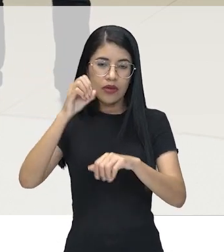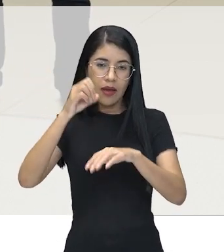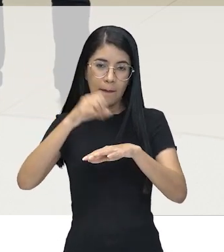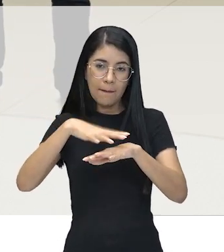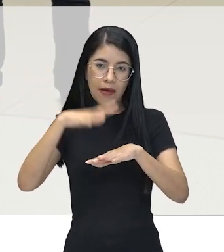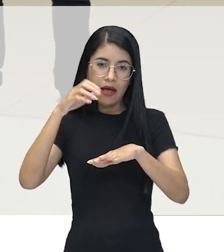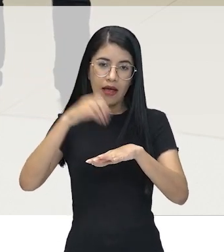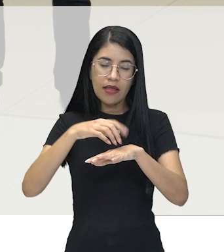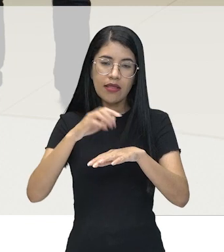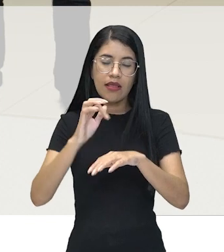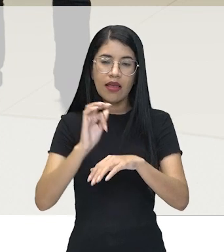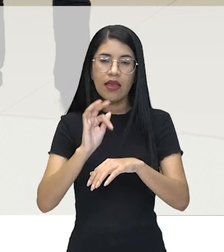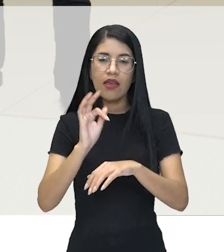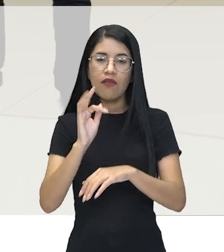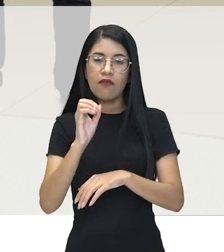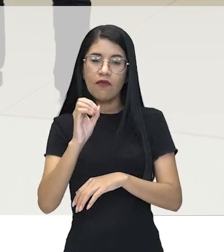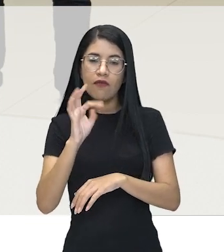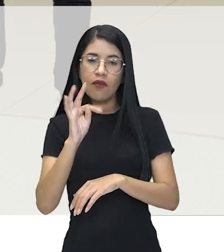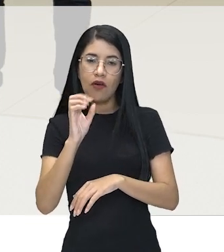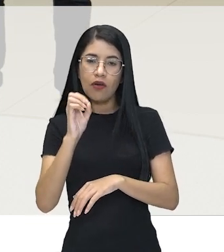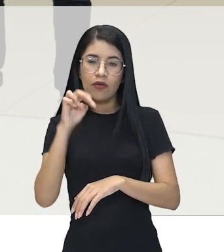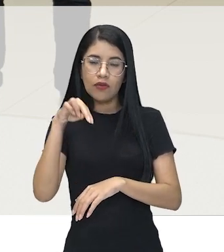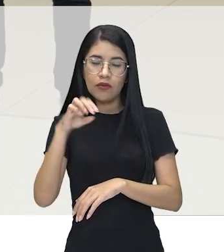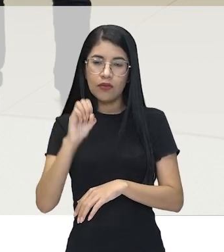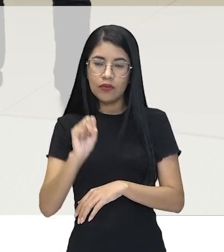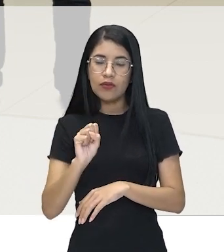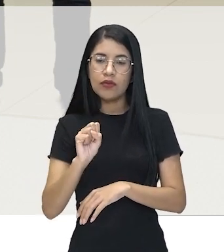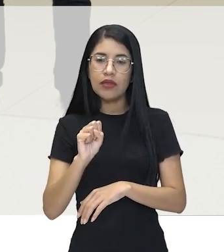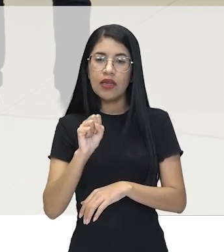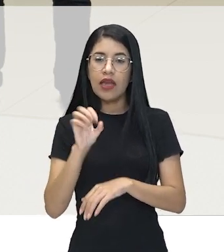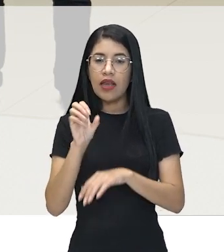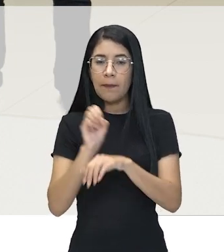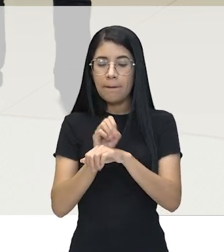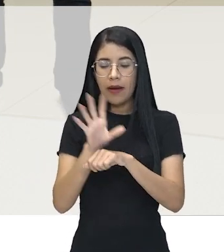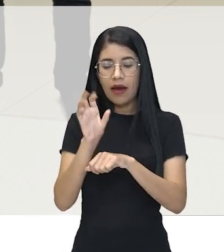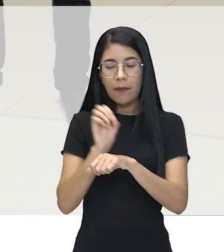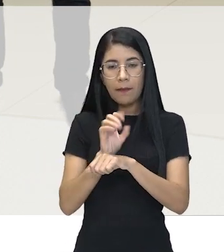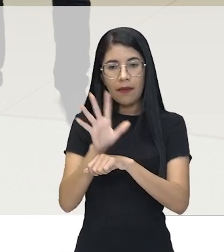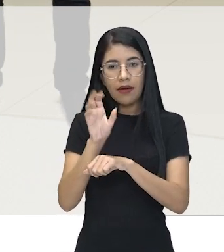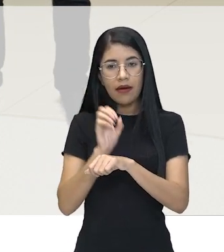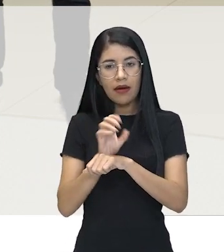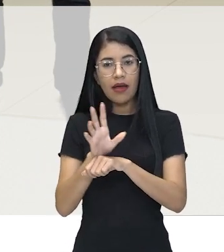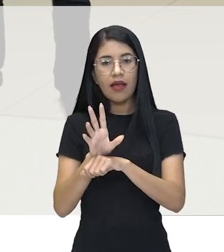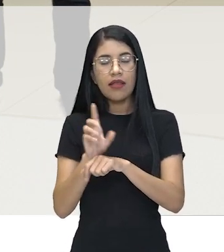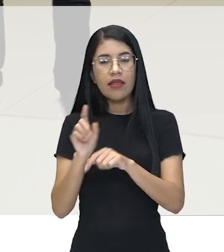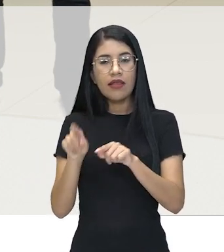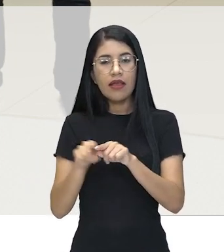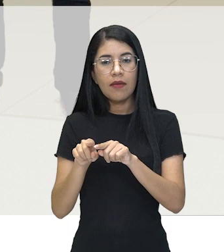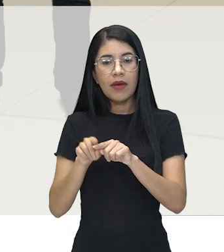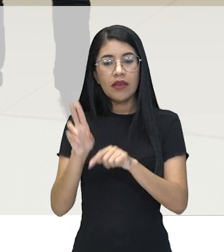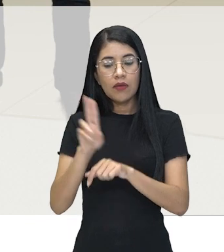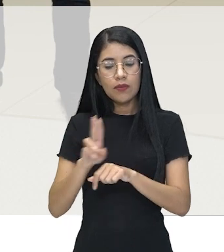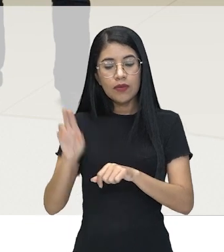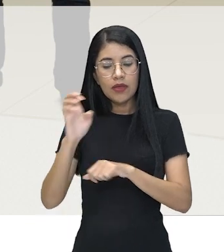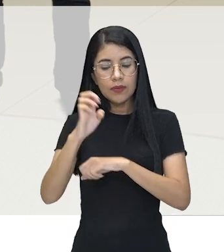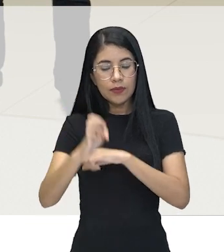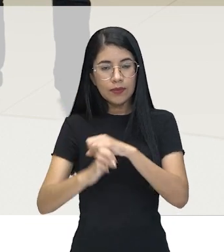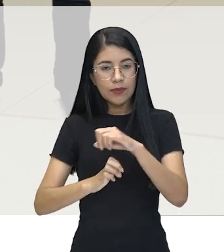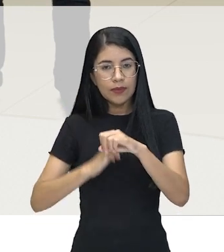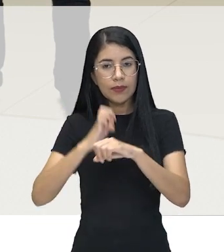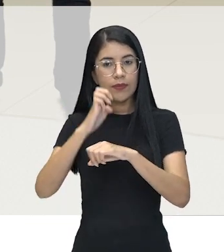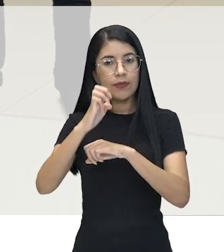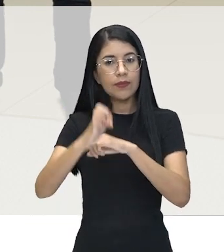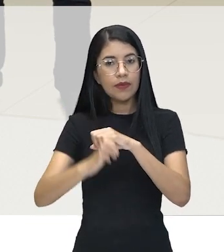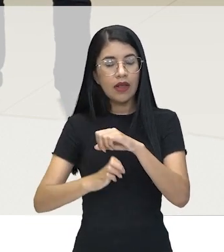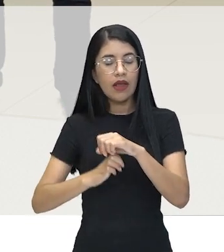emitindo fótons, tá, pessoal? E com essa emissão de fótons, ela está arrancando elétrons. Por isso que